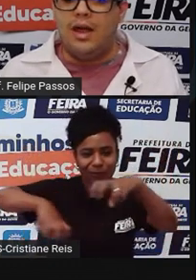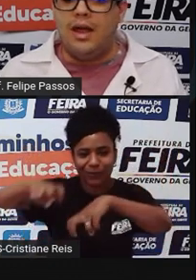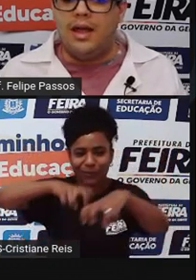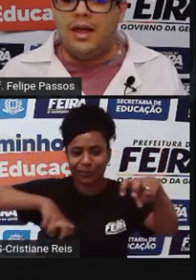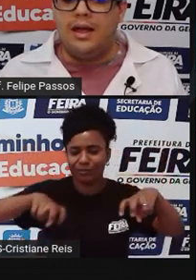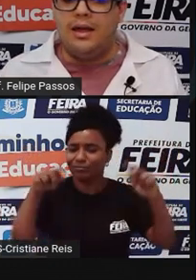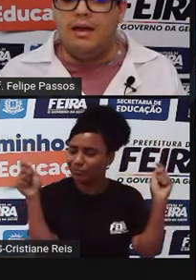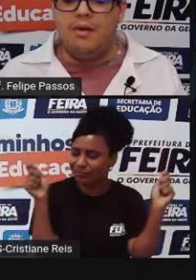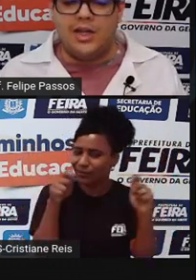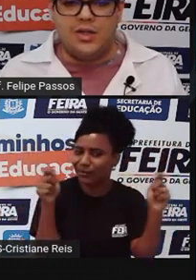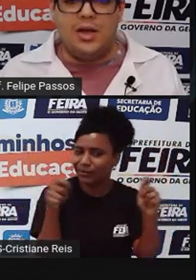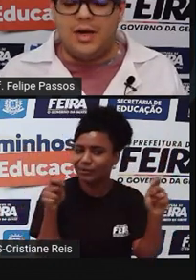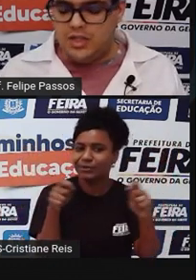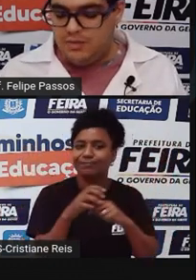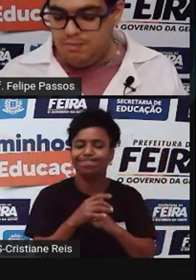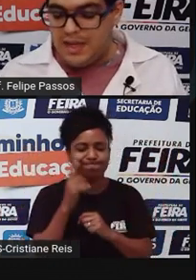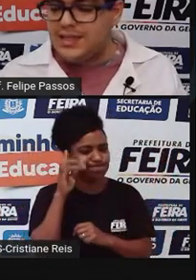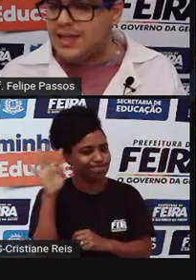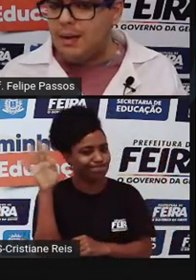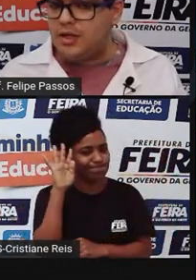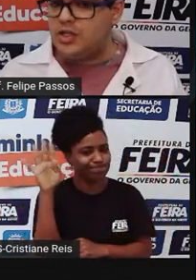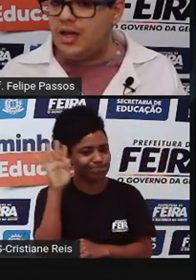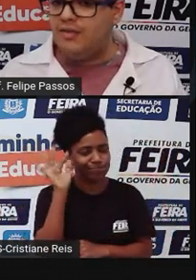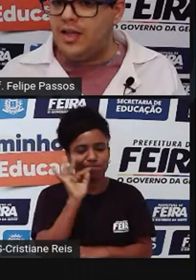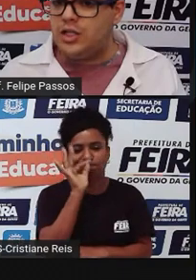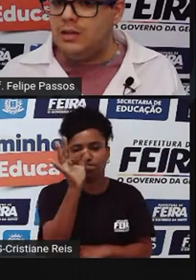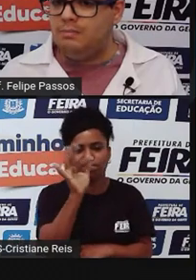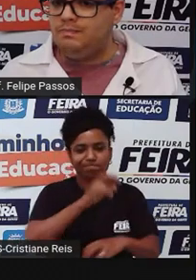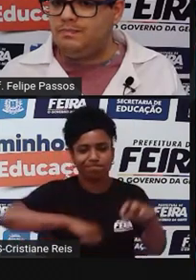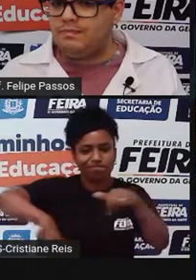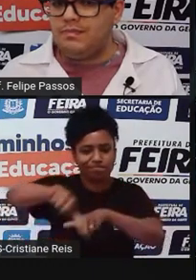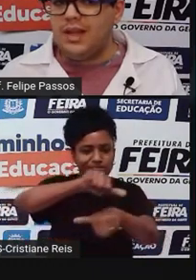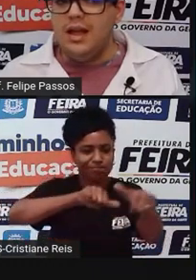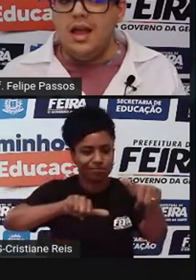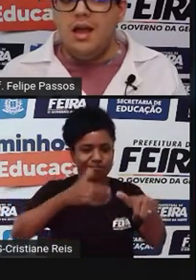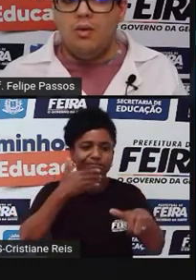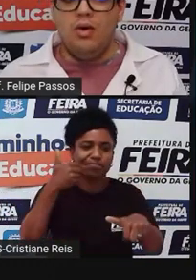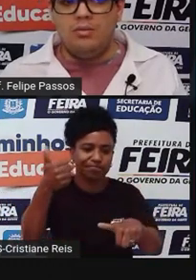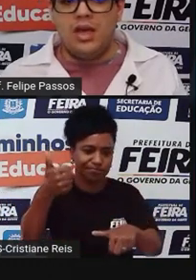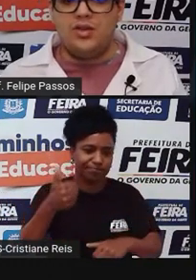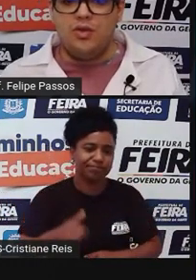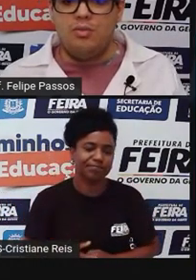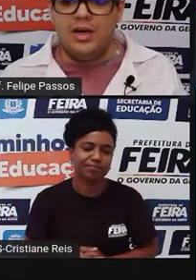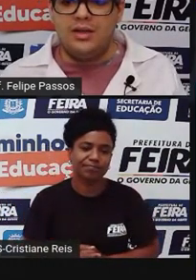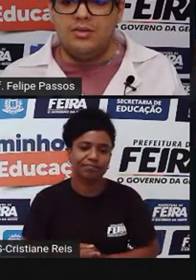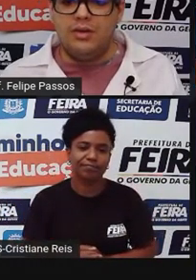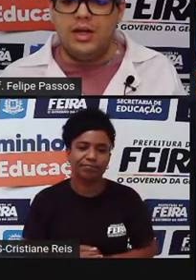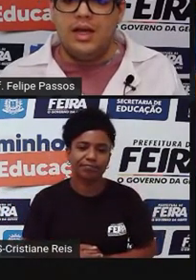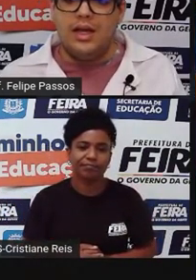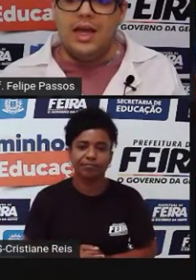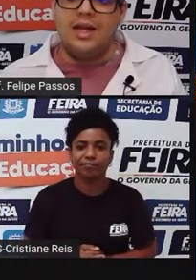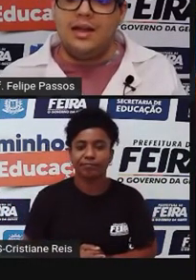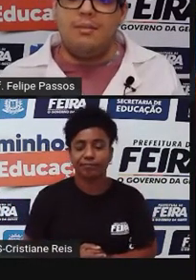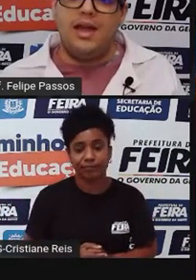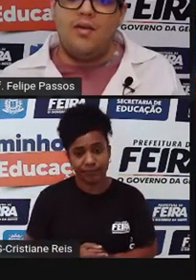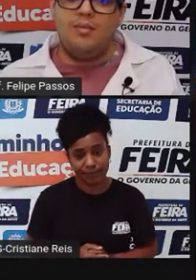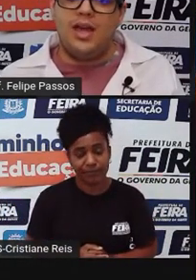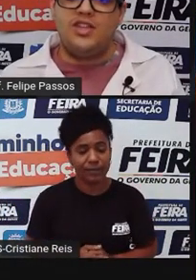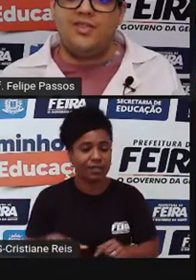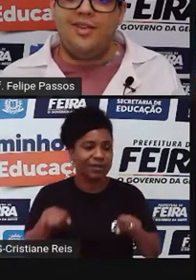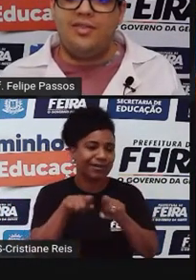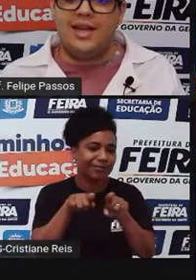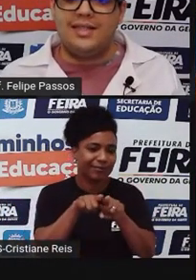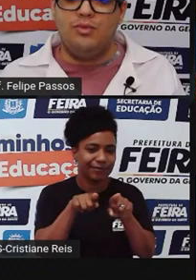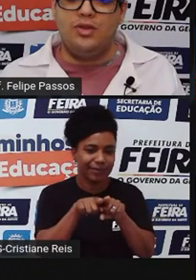então é é uma questão aí para gente pensar para gente refletir e o ambiente Urbano Ele